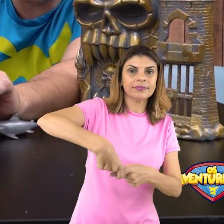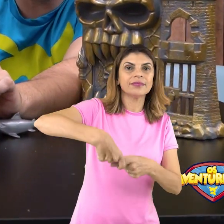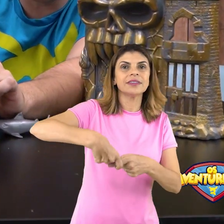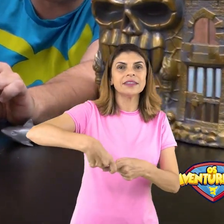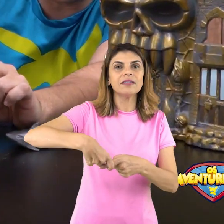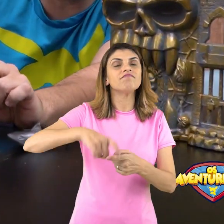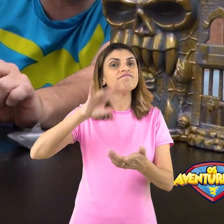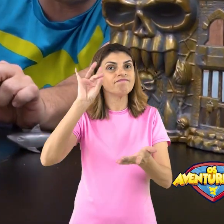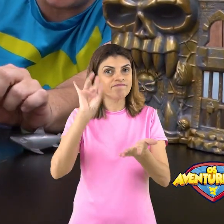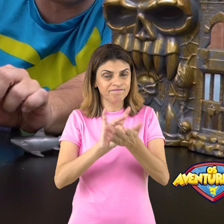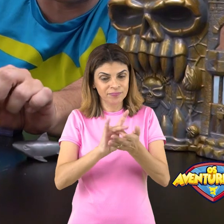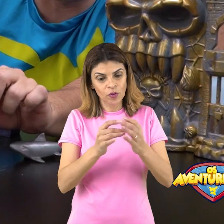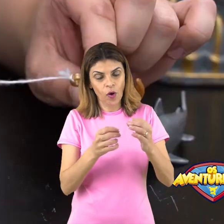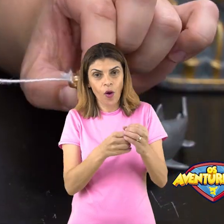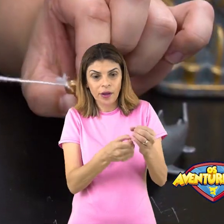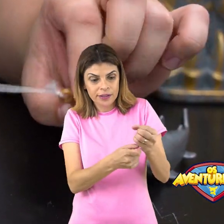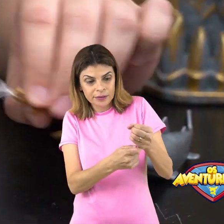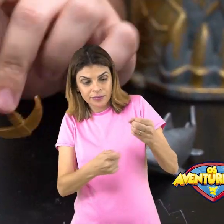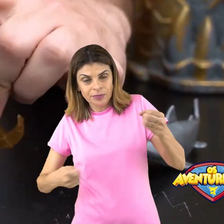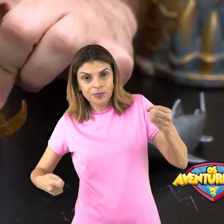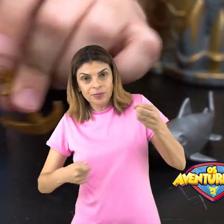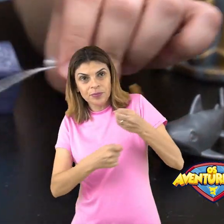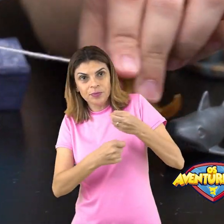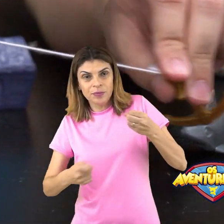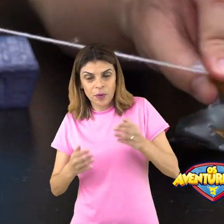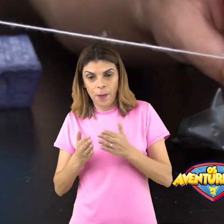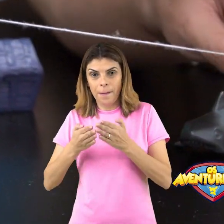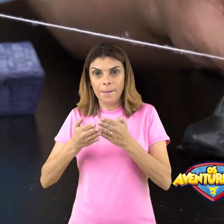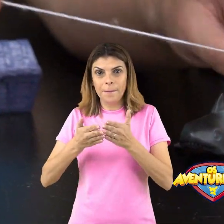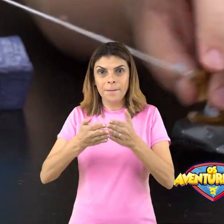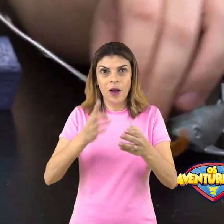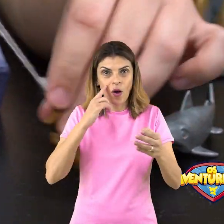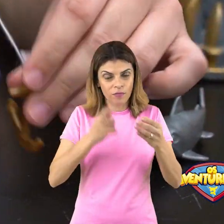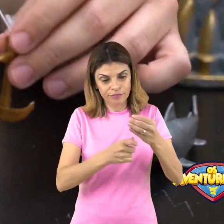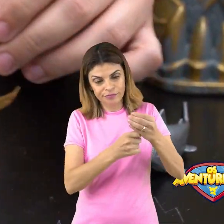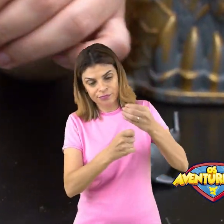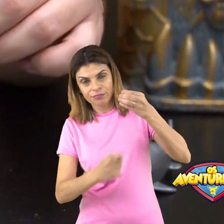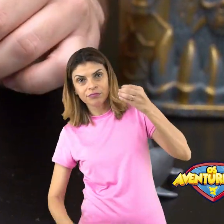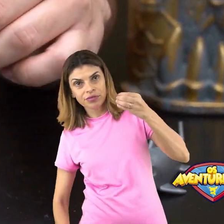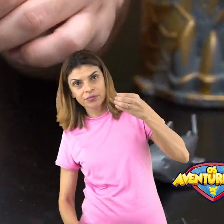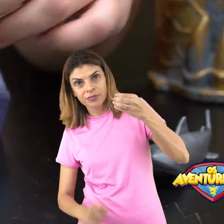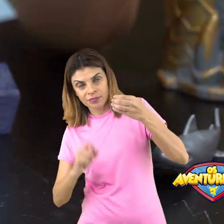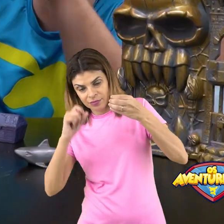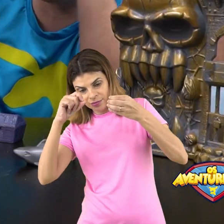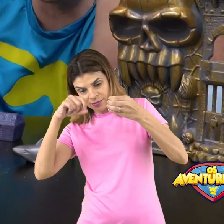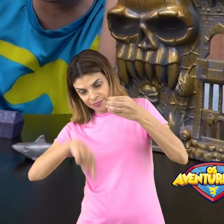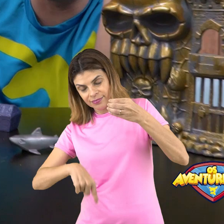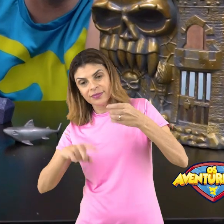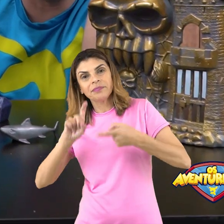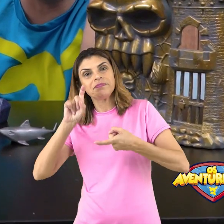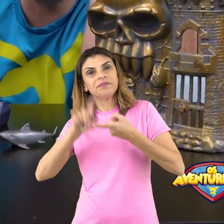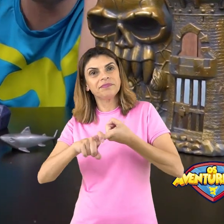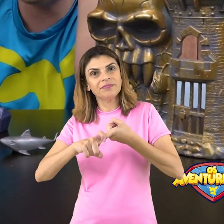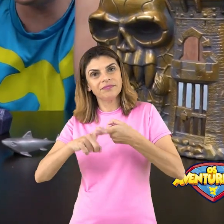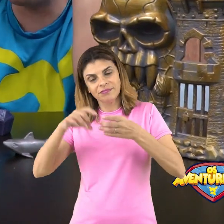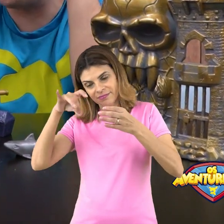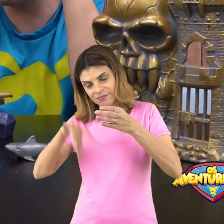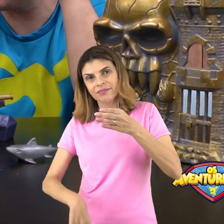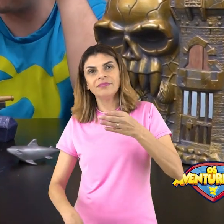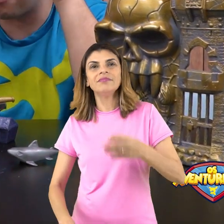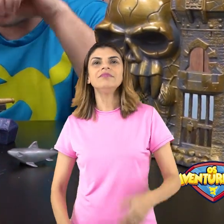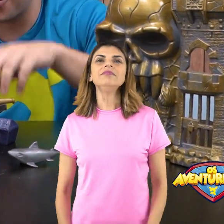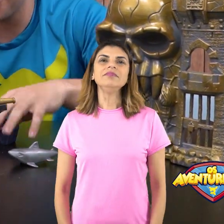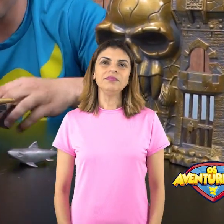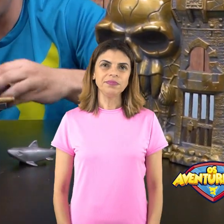que ela é realmente presa no barco, ó. Olha como é que mexe isso, aqui tem que girar aqui. Sim. E ela realmente prende, tá vendo? Você bota a âncora aqui e